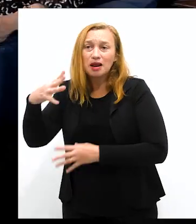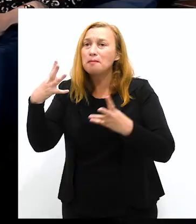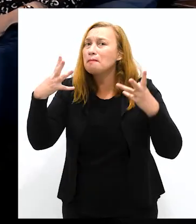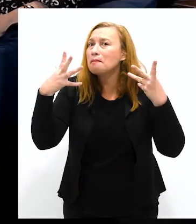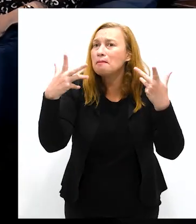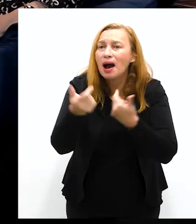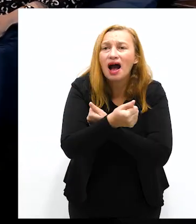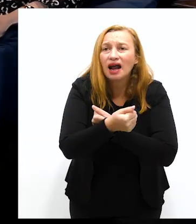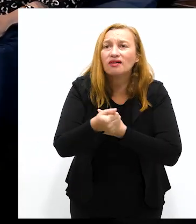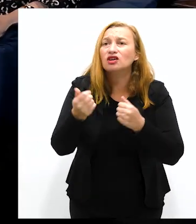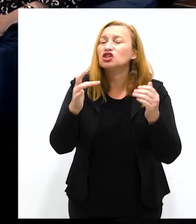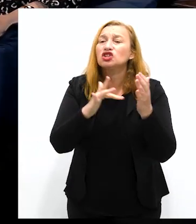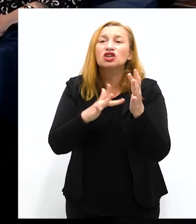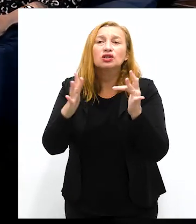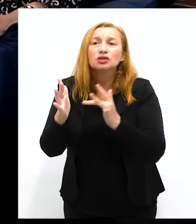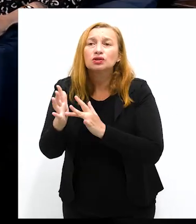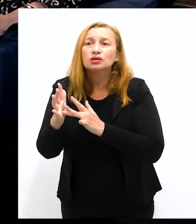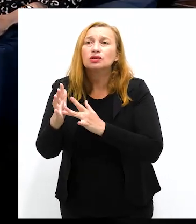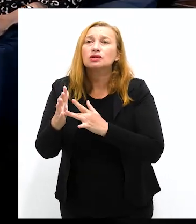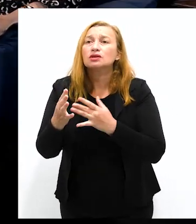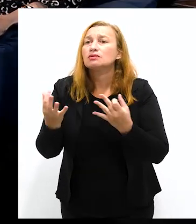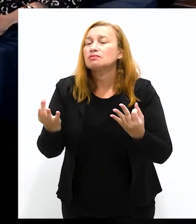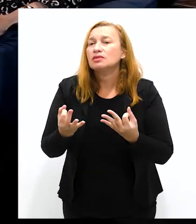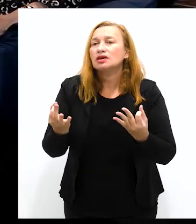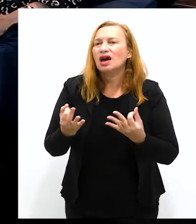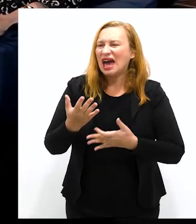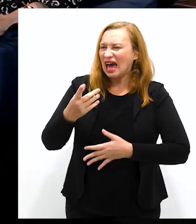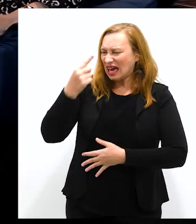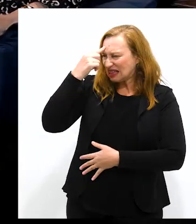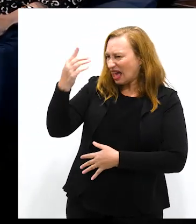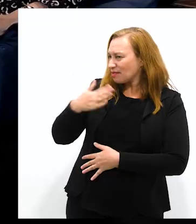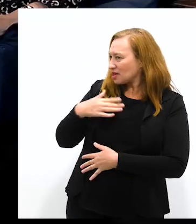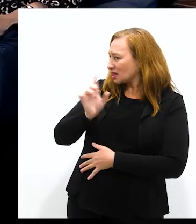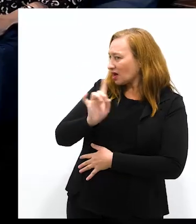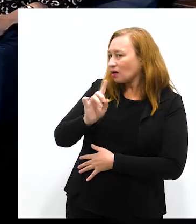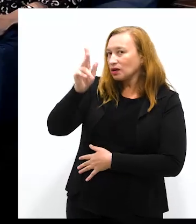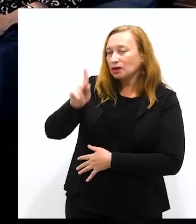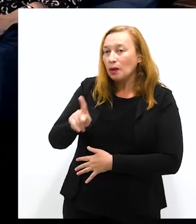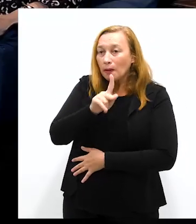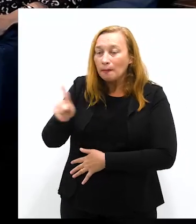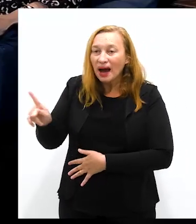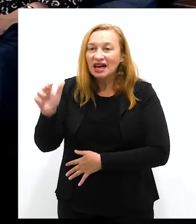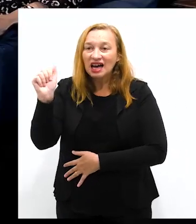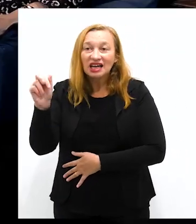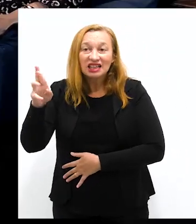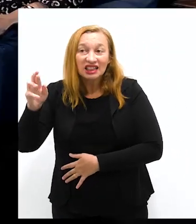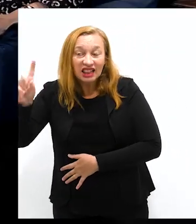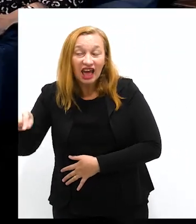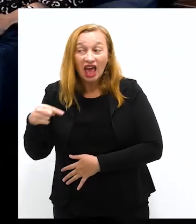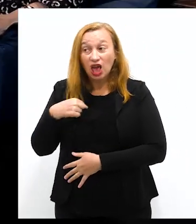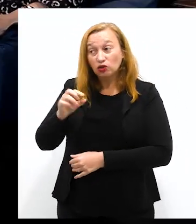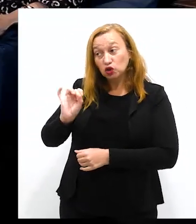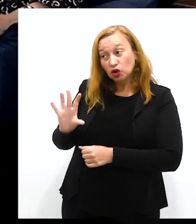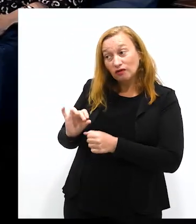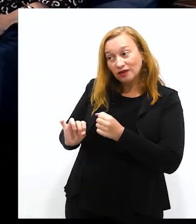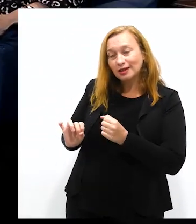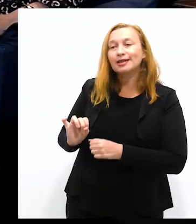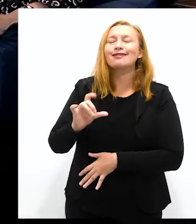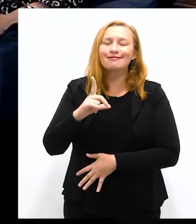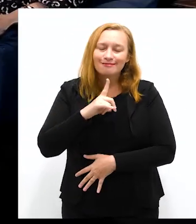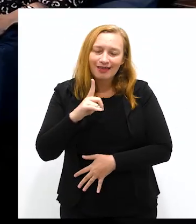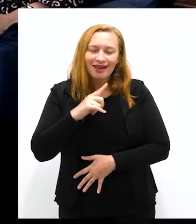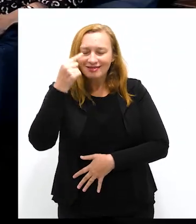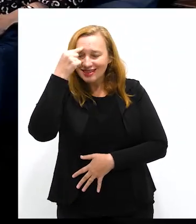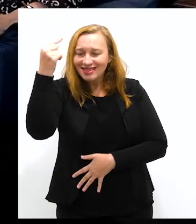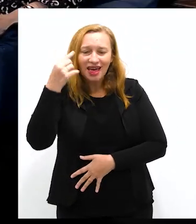assistir esse que programa. ideia maravilhosa, e o Jesus... Não, a ideia não é minha, não. A ideia foi do Padre André. Eu só executei a Ele ideia.